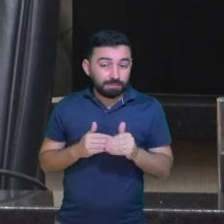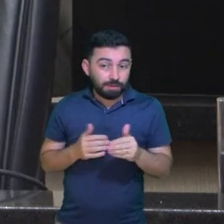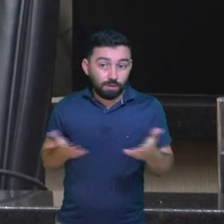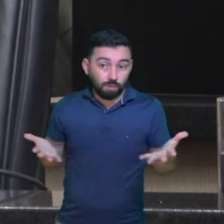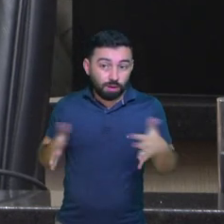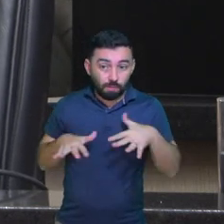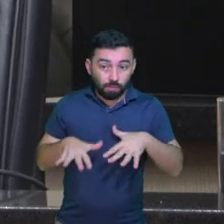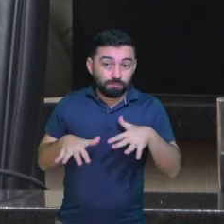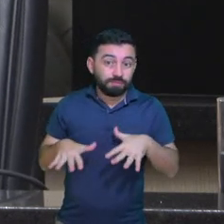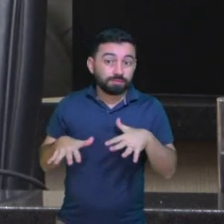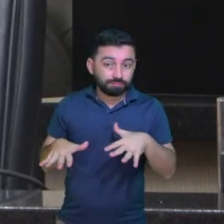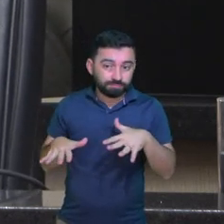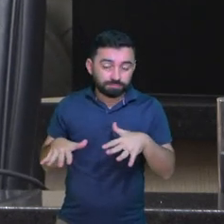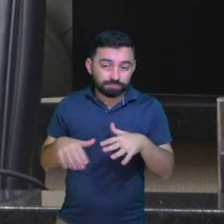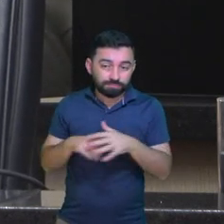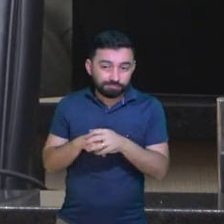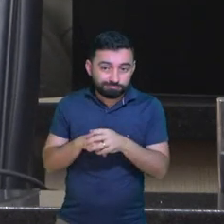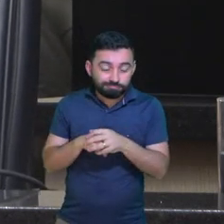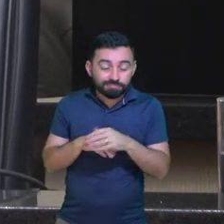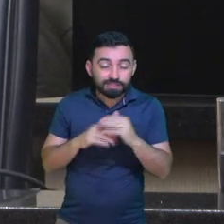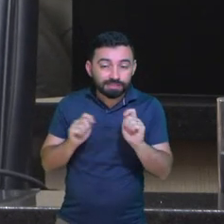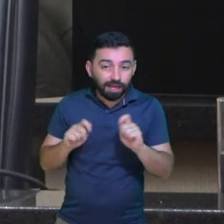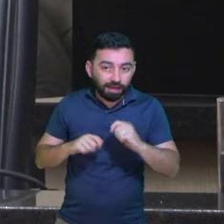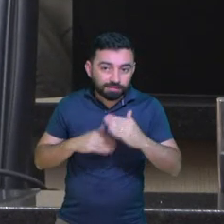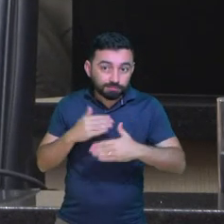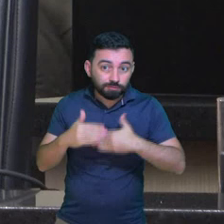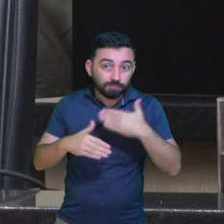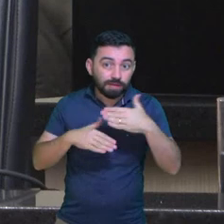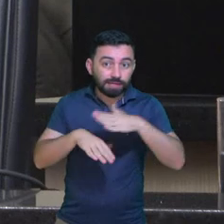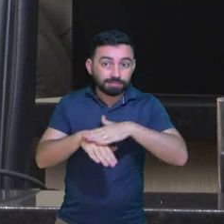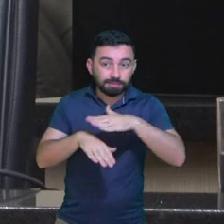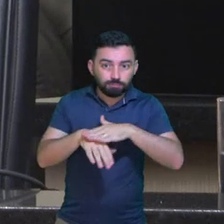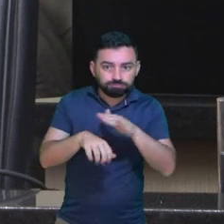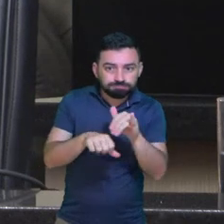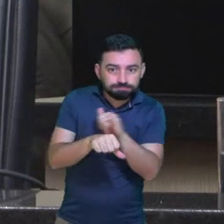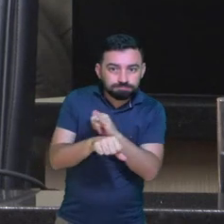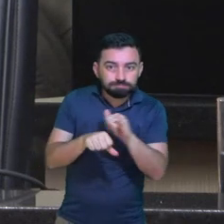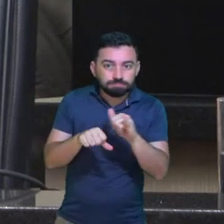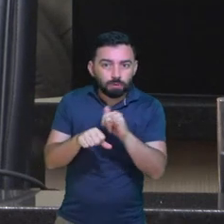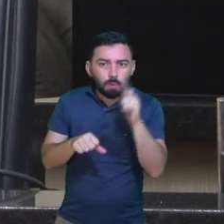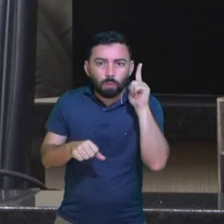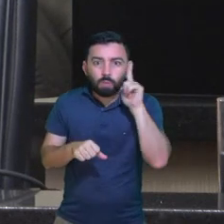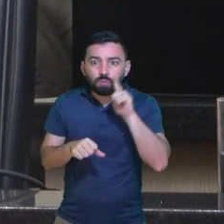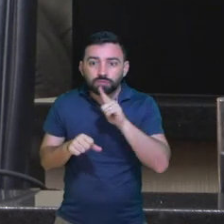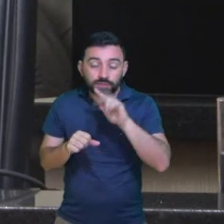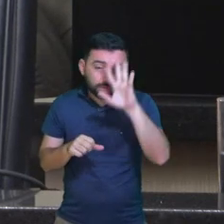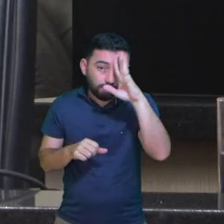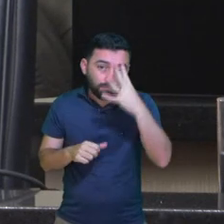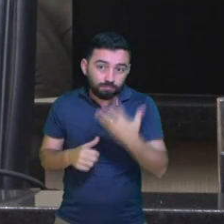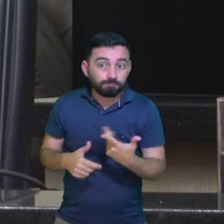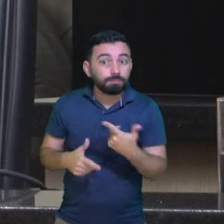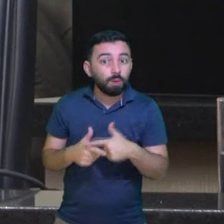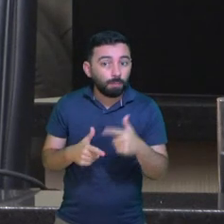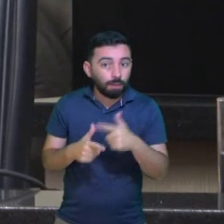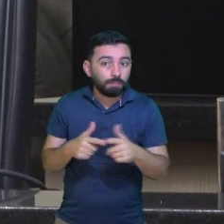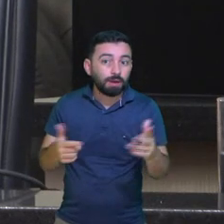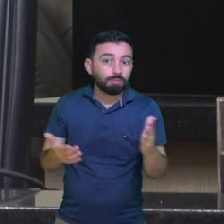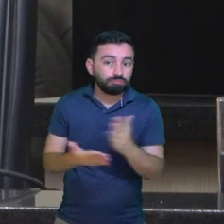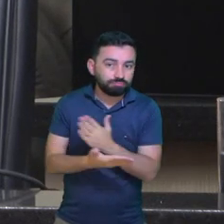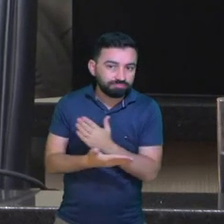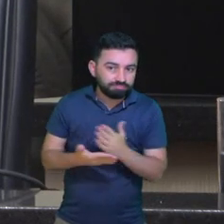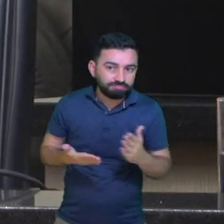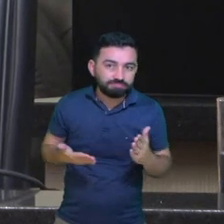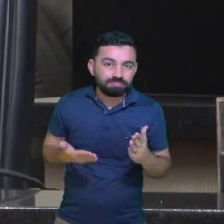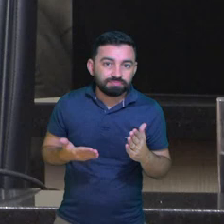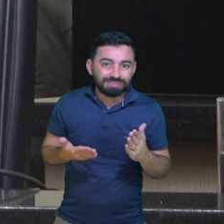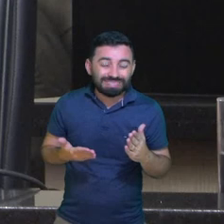gente consiga construir ações coletiva e resolver alguns problemas né mais